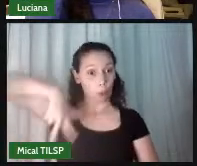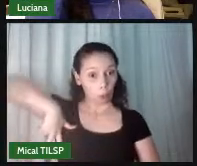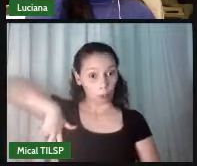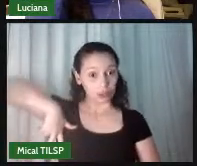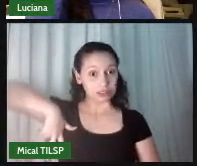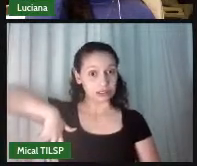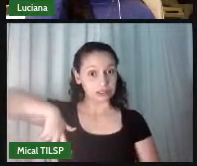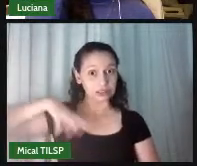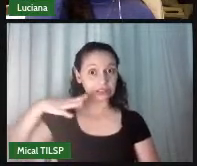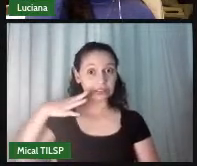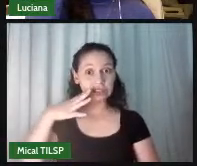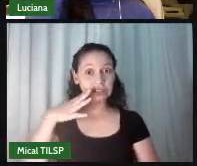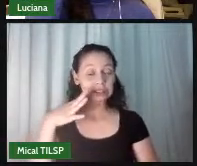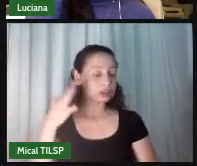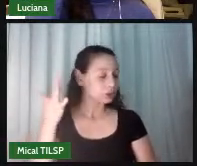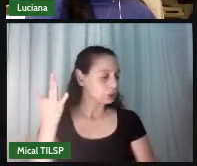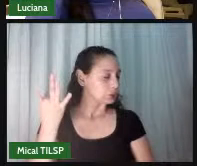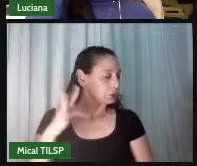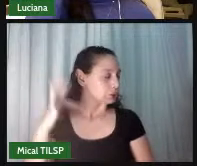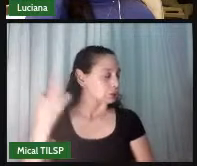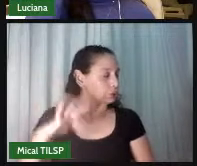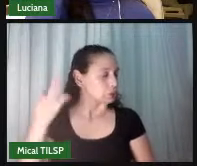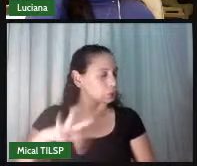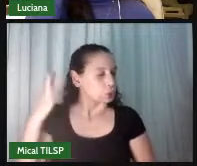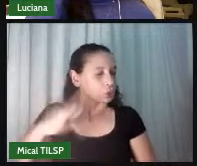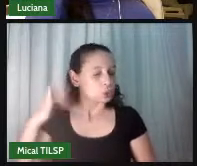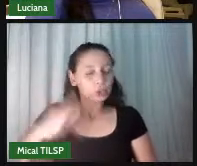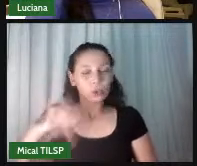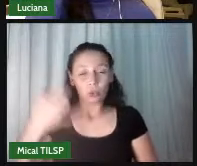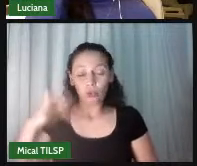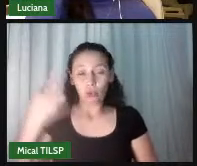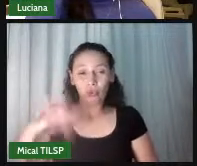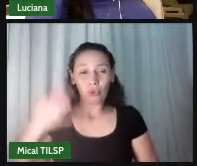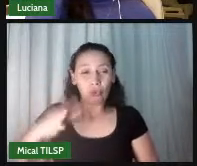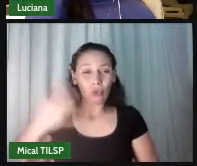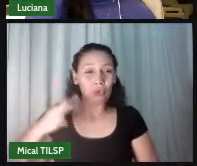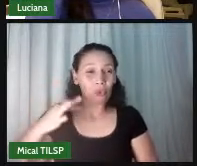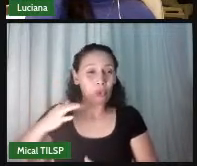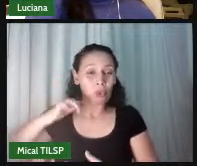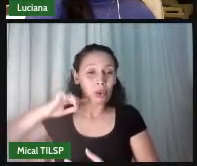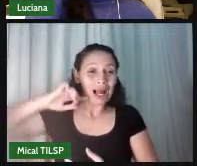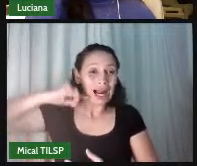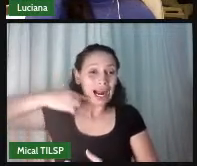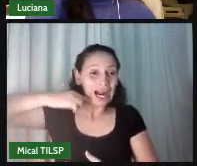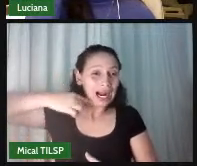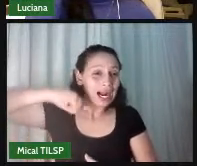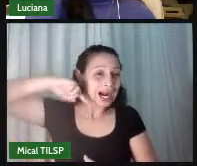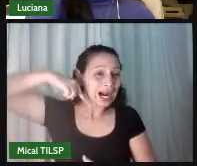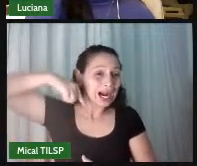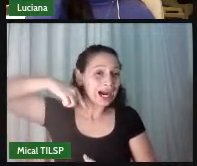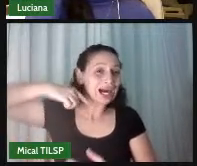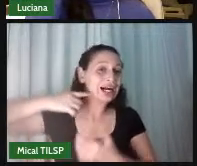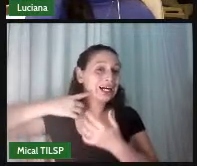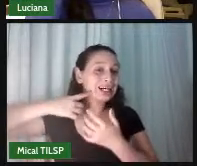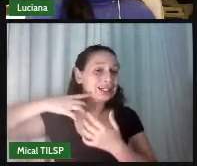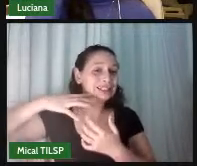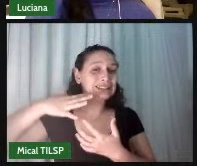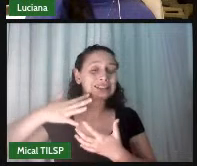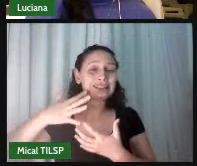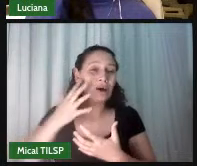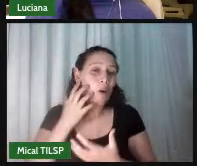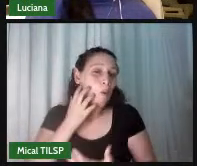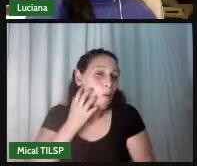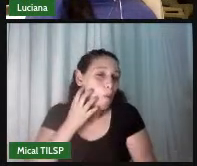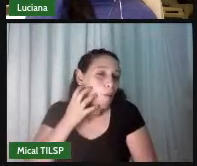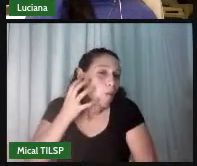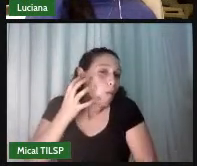lance excruciantes que ele sentia, por conta do abscesso que ele teve, ficou 3 dias com o rosto bastante